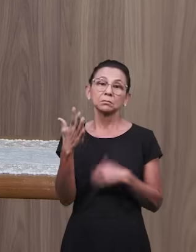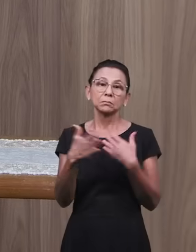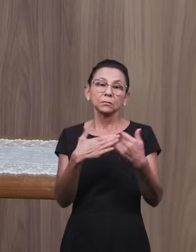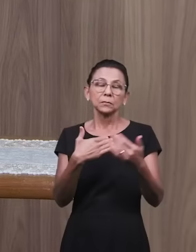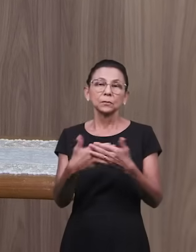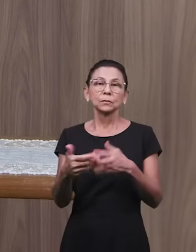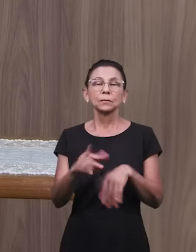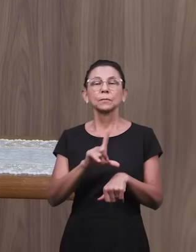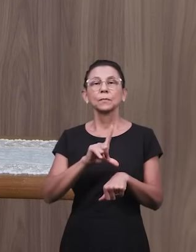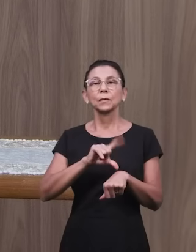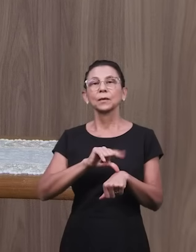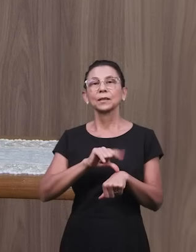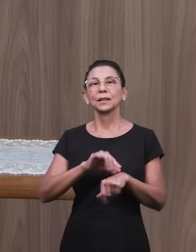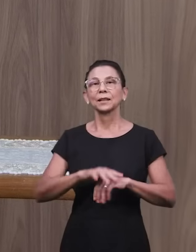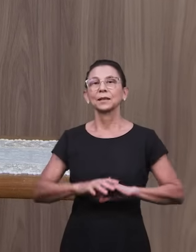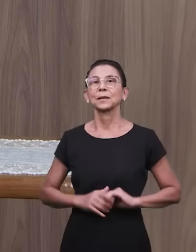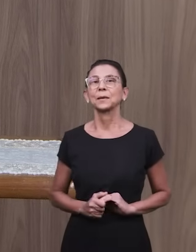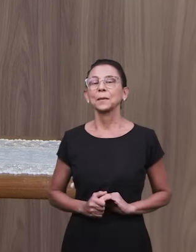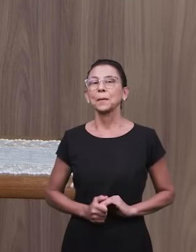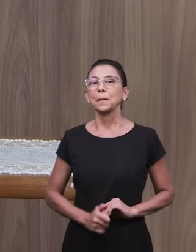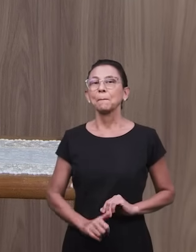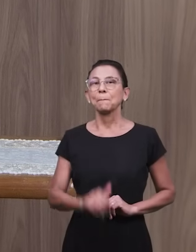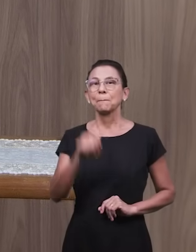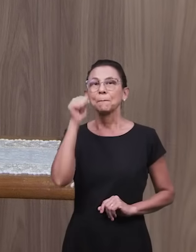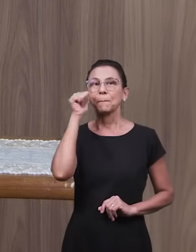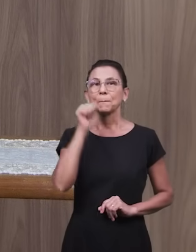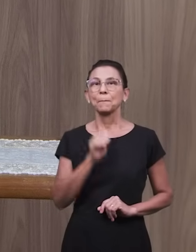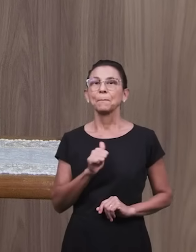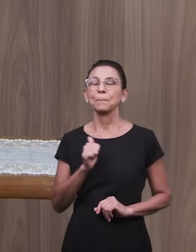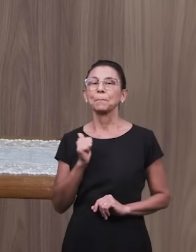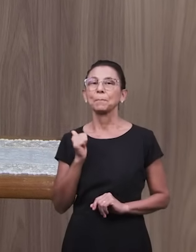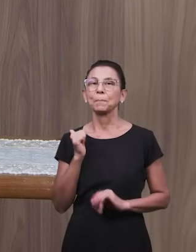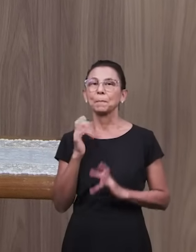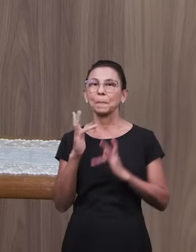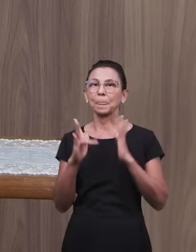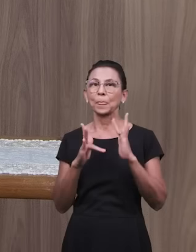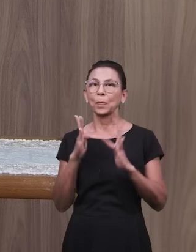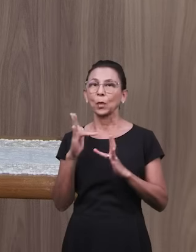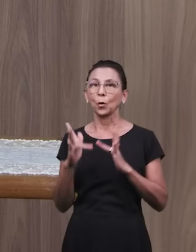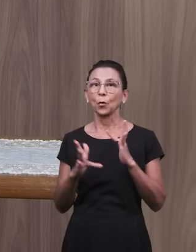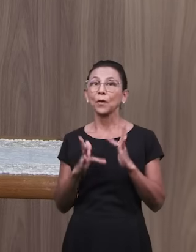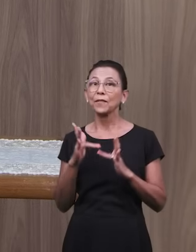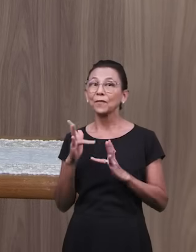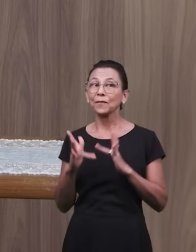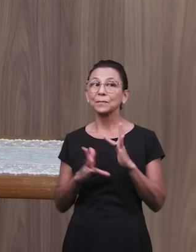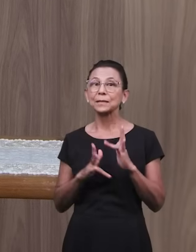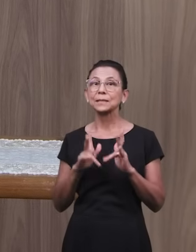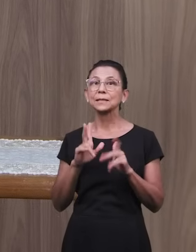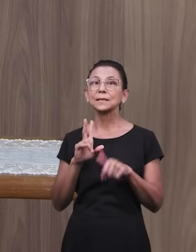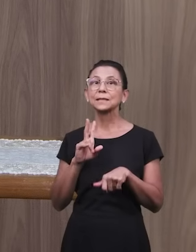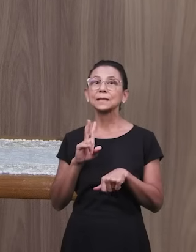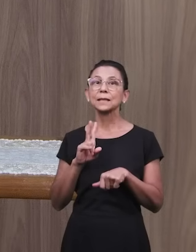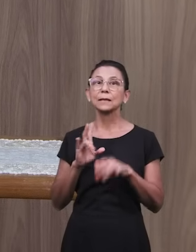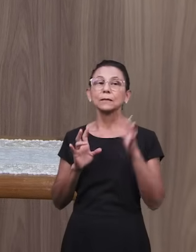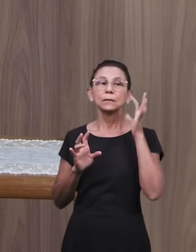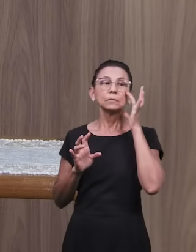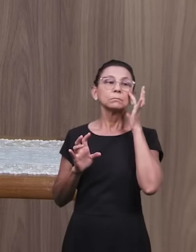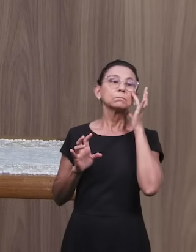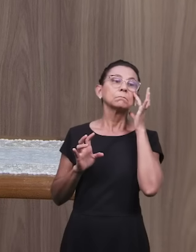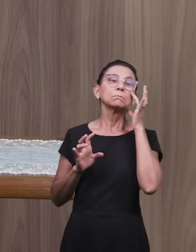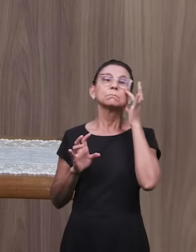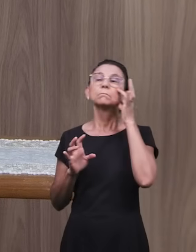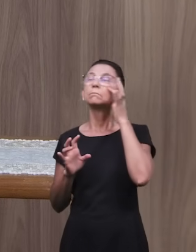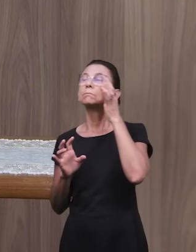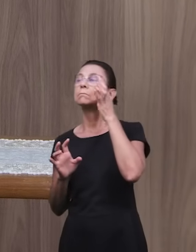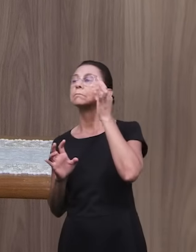E a noiva precisava de estar em ativa vigilância. Ou seja,